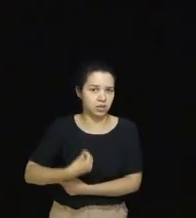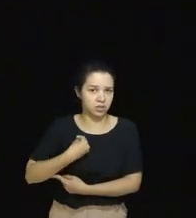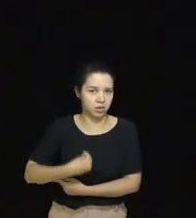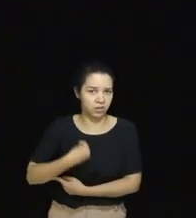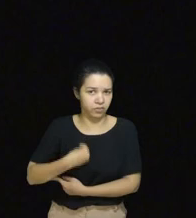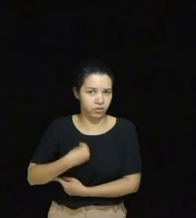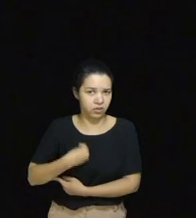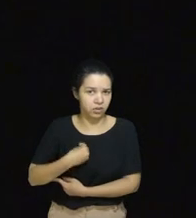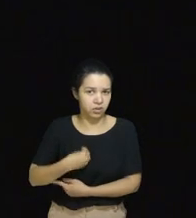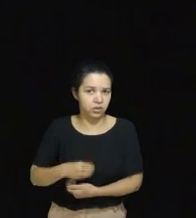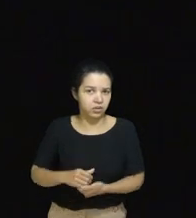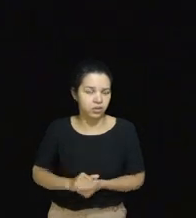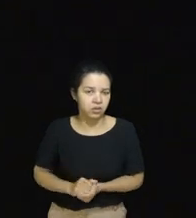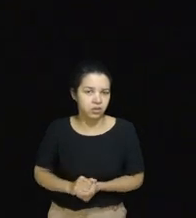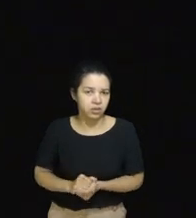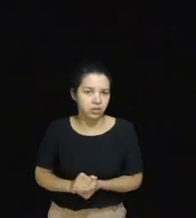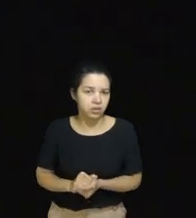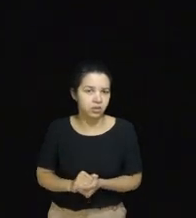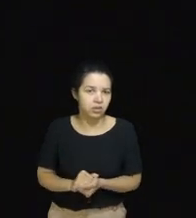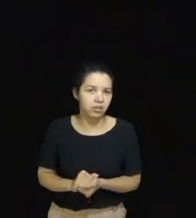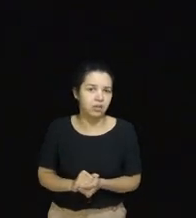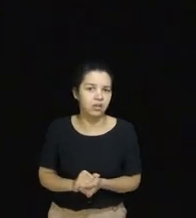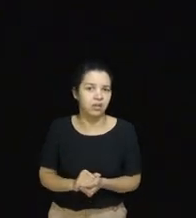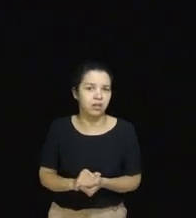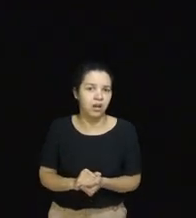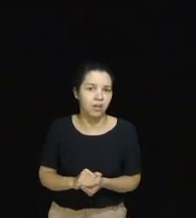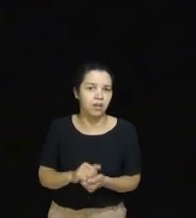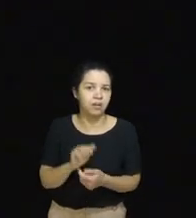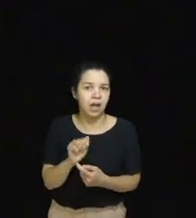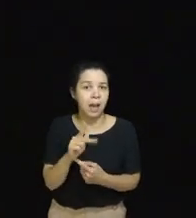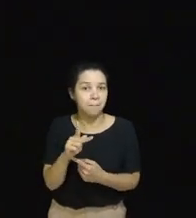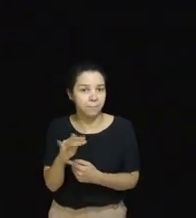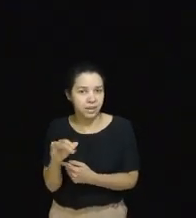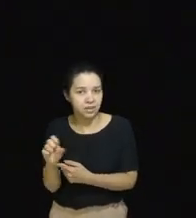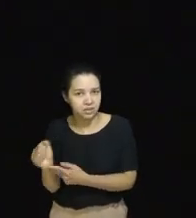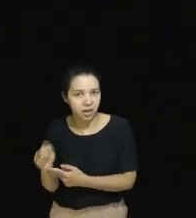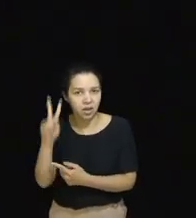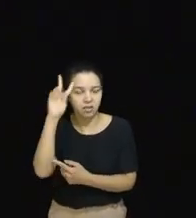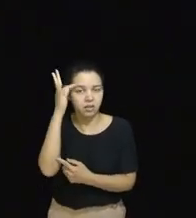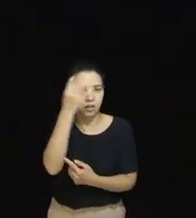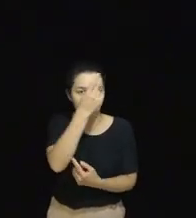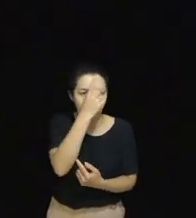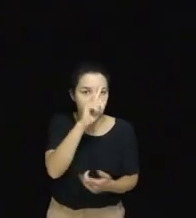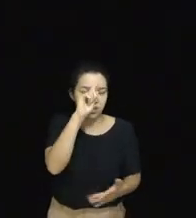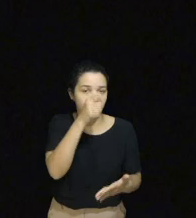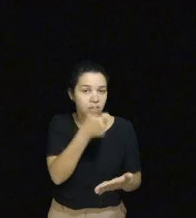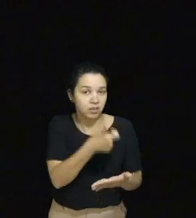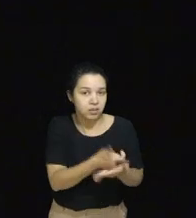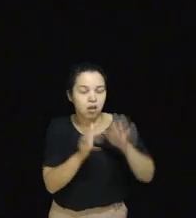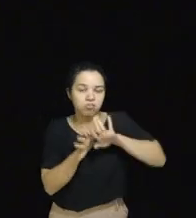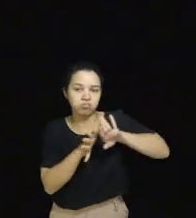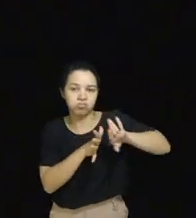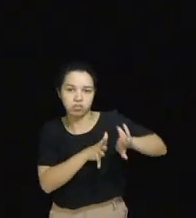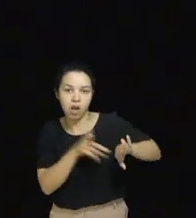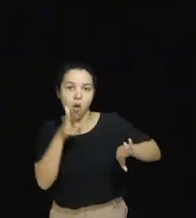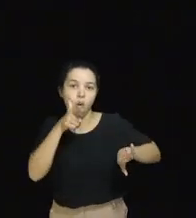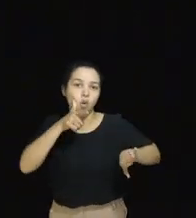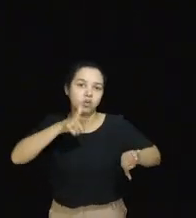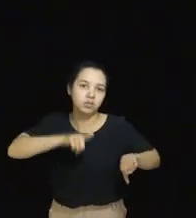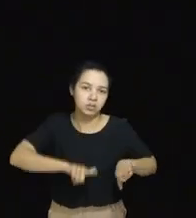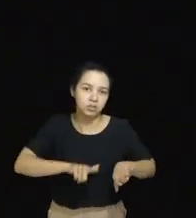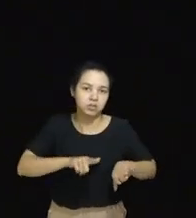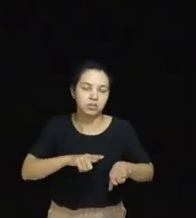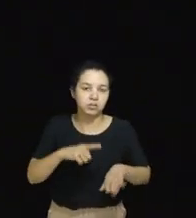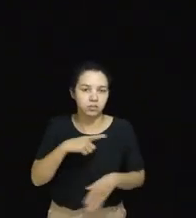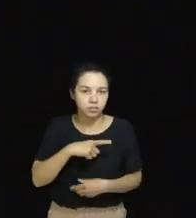é apesar do TDAH, apesar da dislexia. São pessoas que ou tiveram